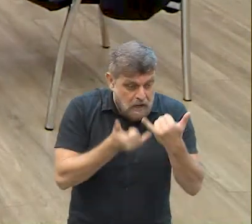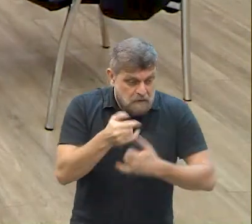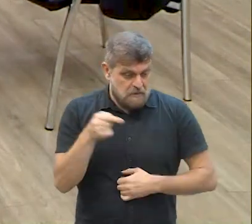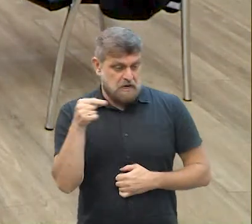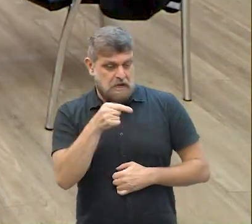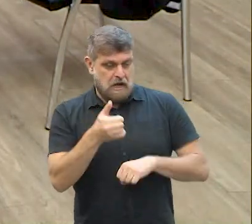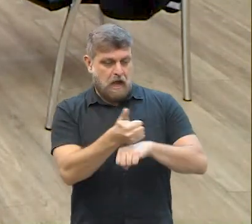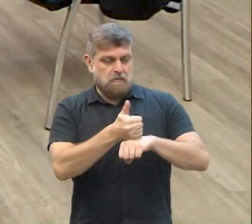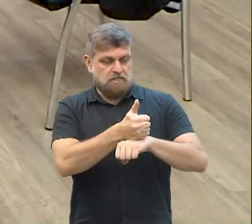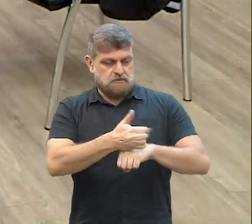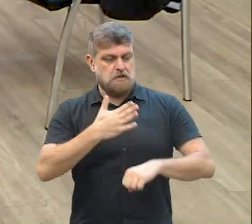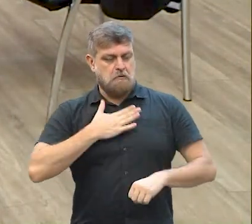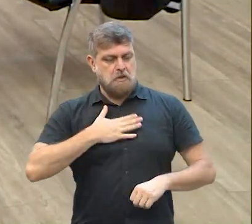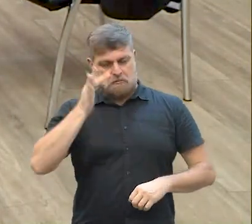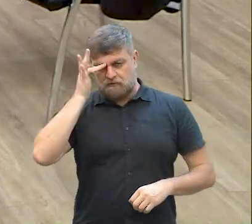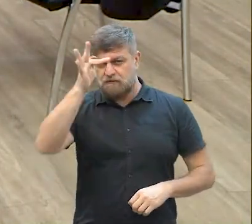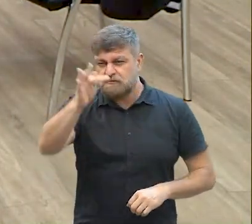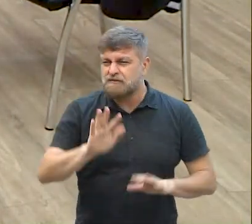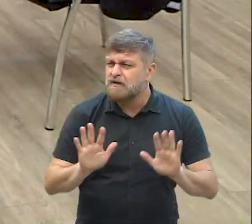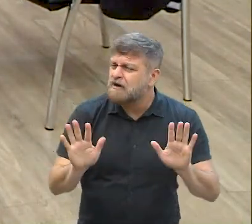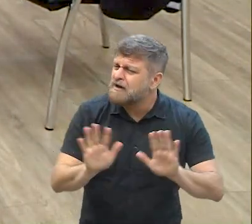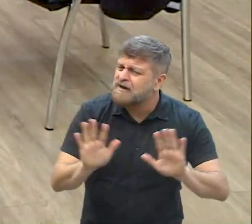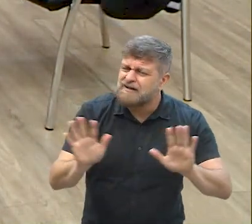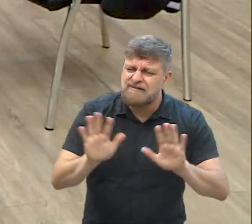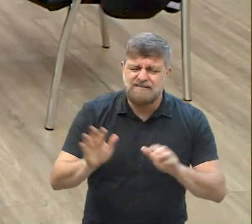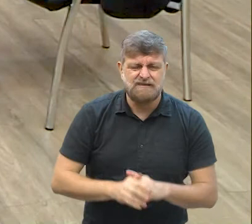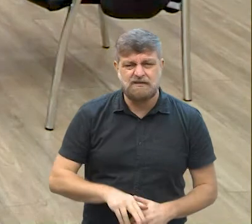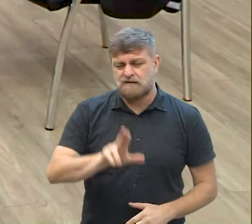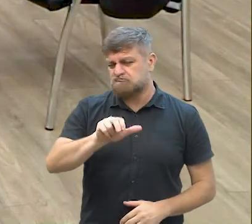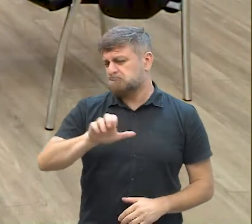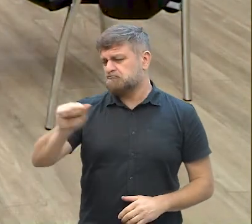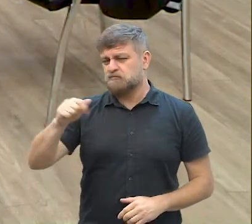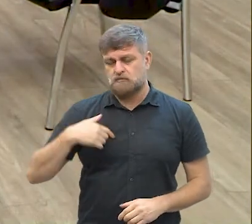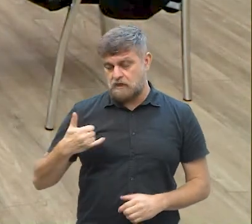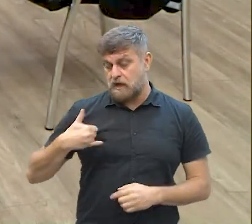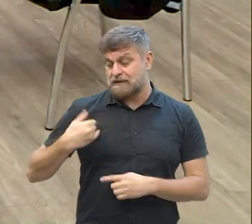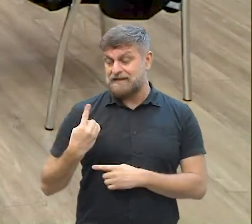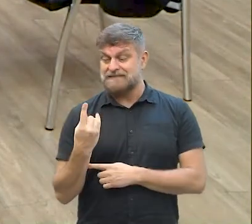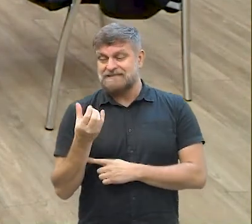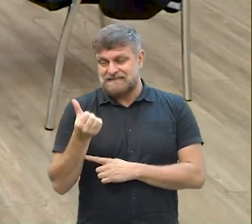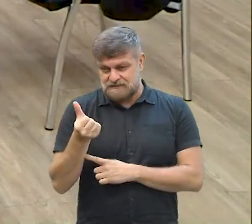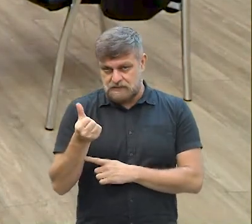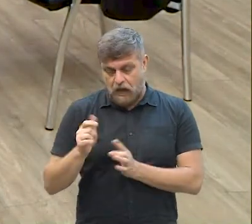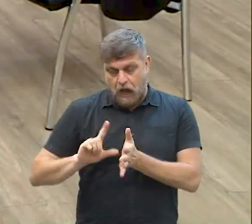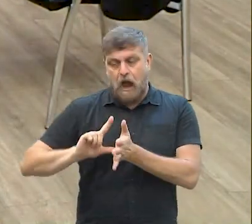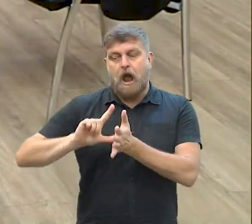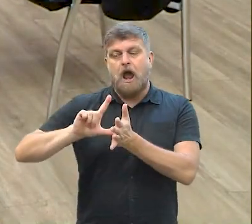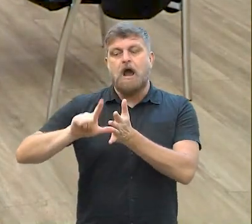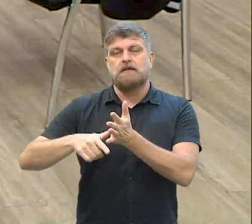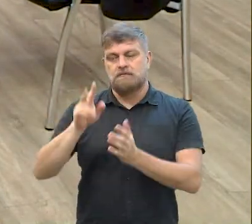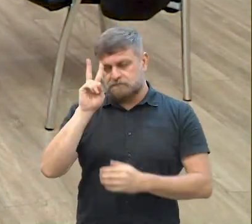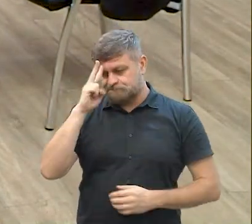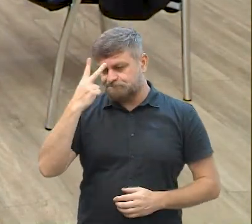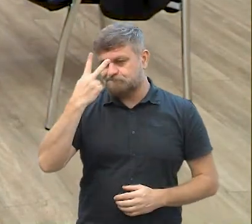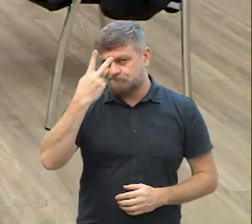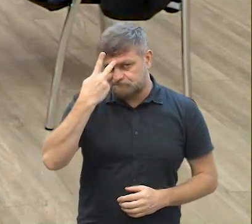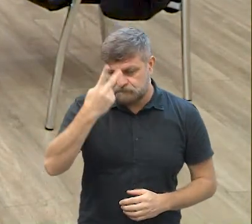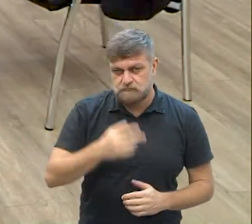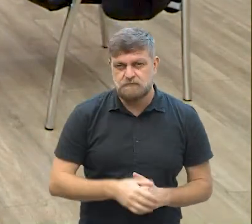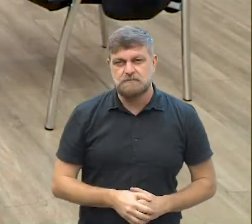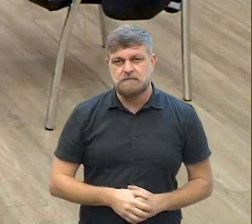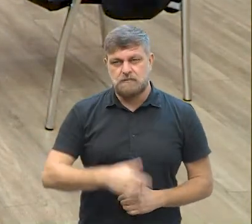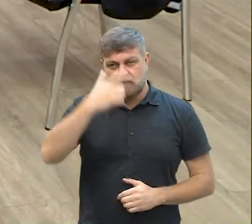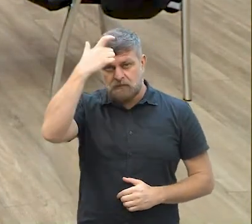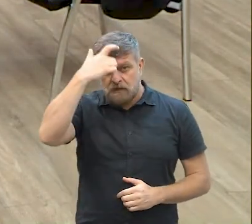de já brincar sobre ser policial, não? Não, nunca tinha despertado esse interesse até os 16 anos. Com 16,